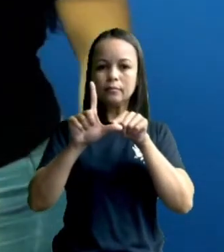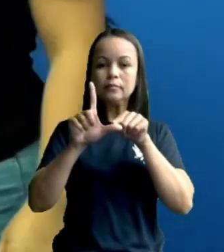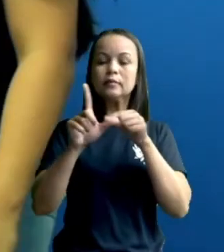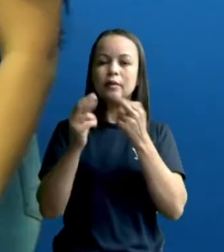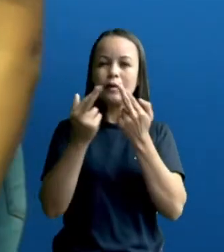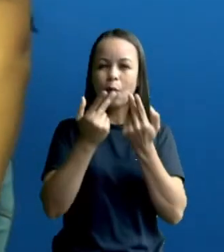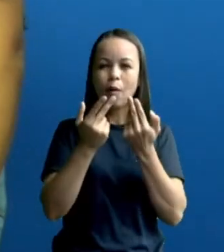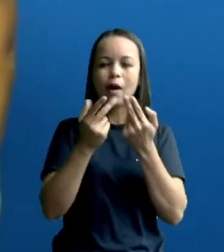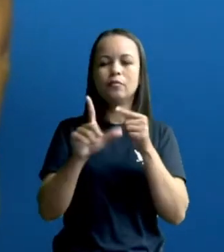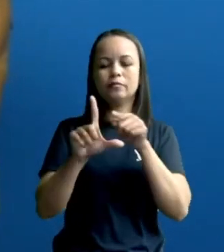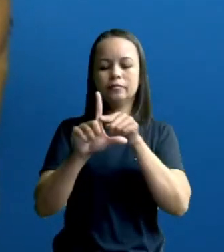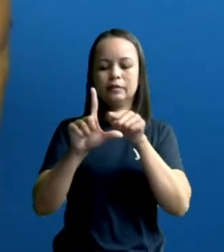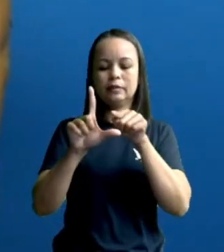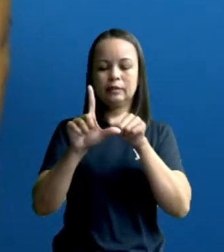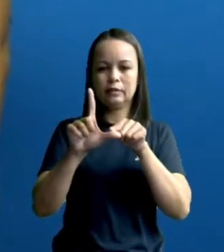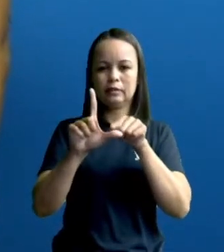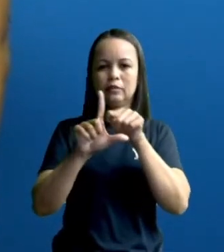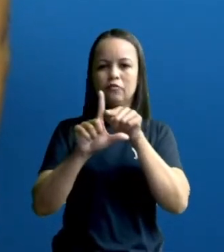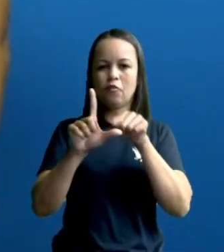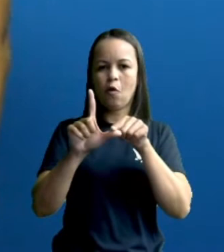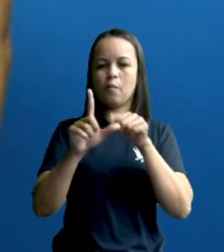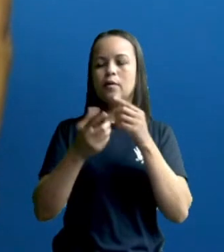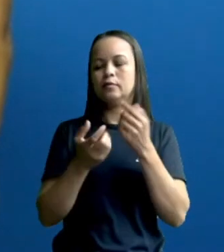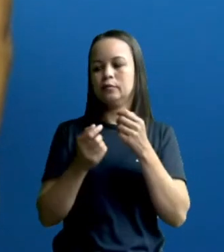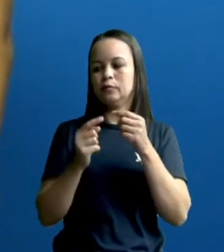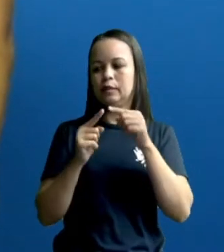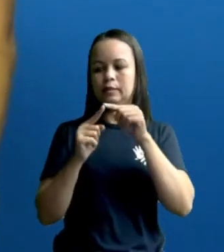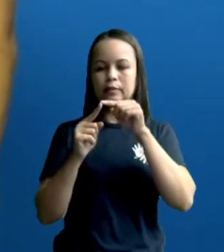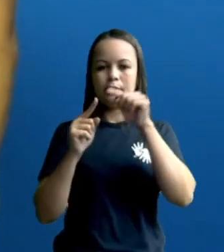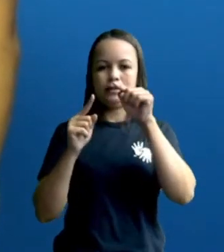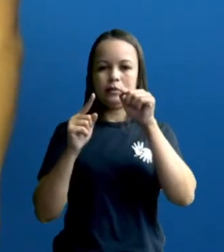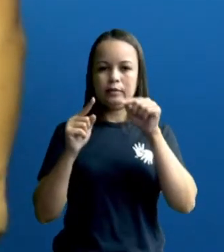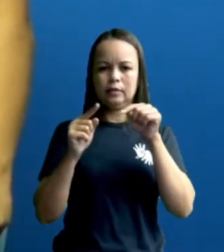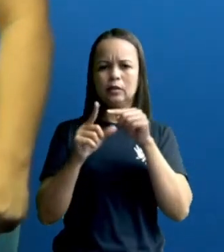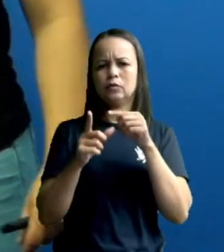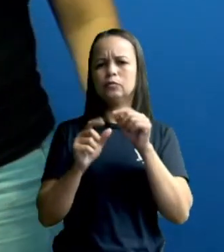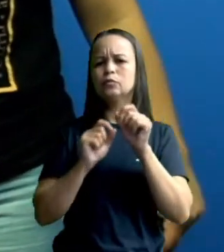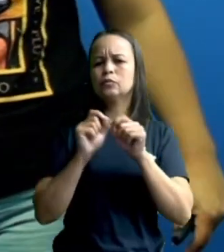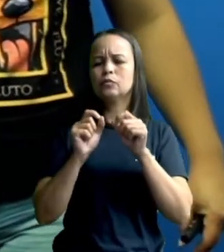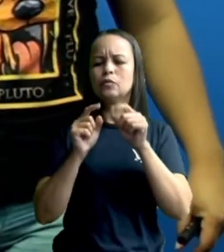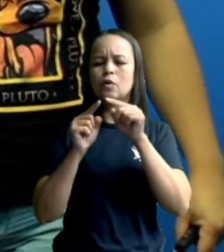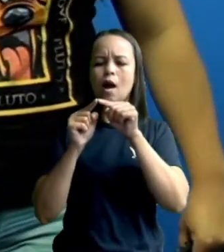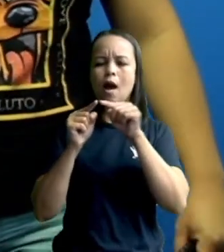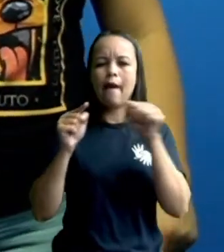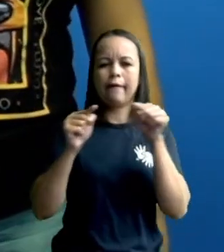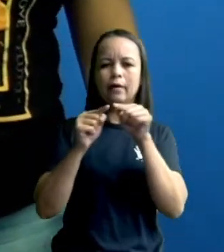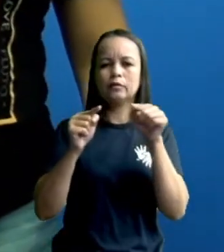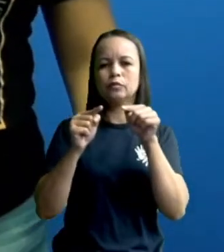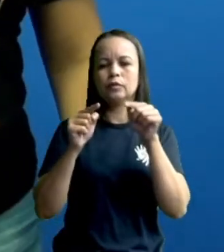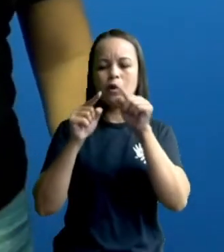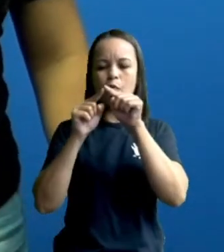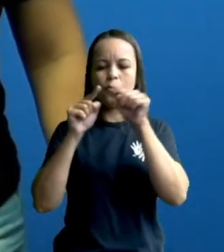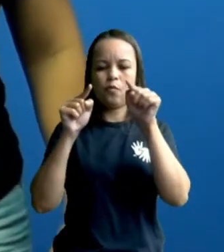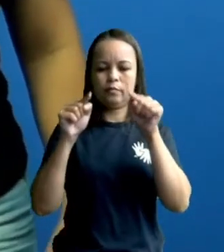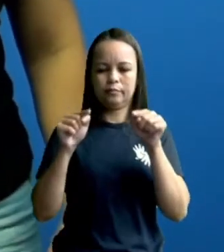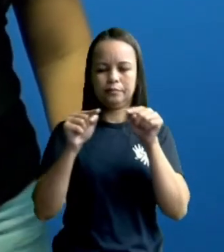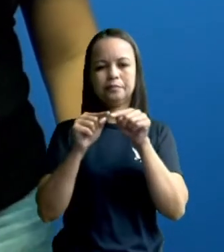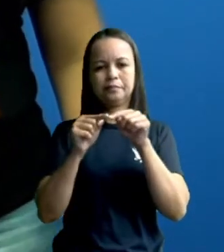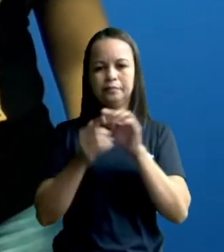retinhos, formando esse triângulo reto, que é um triângulo quadradinho,